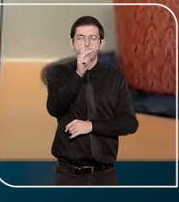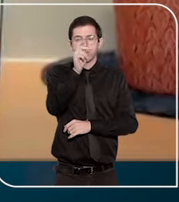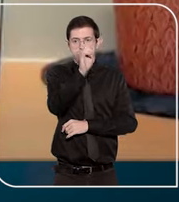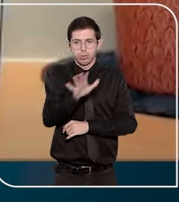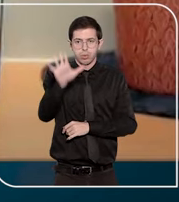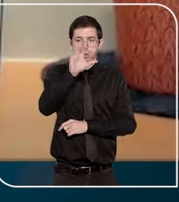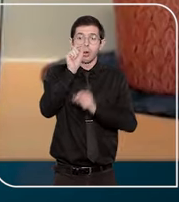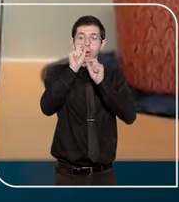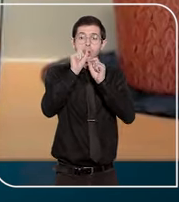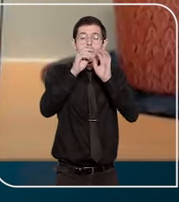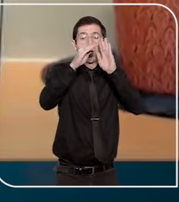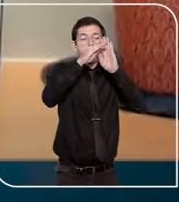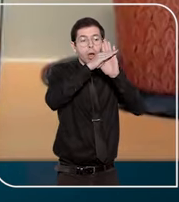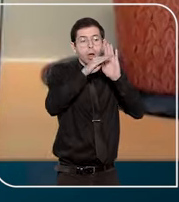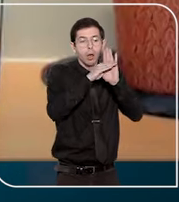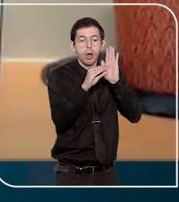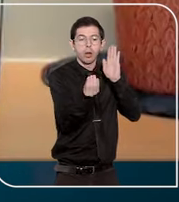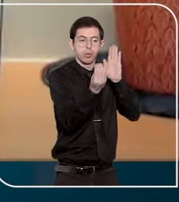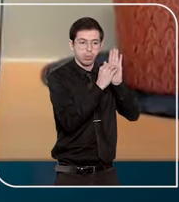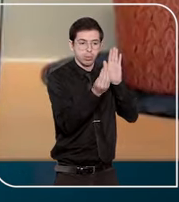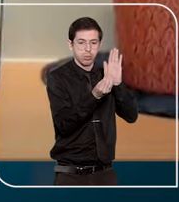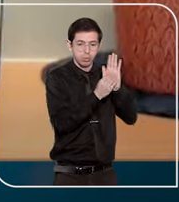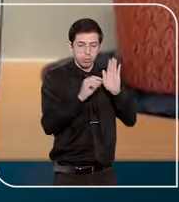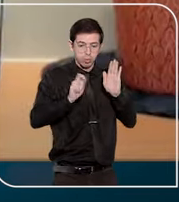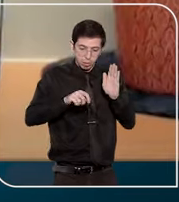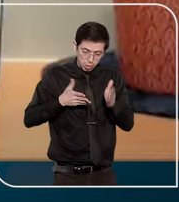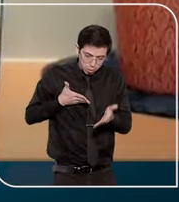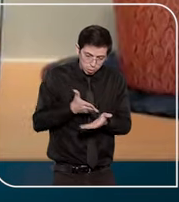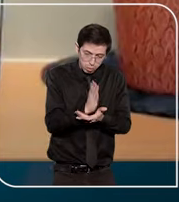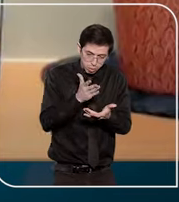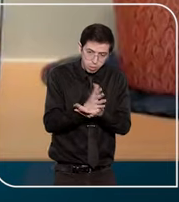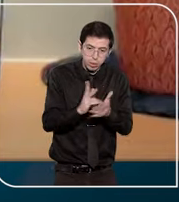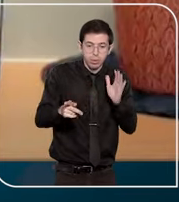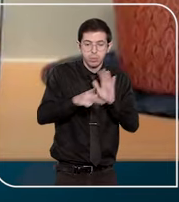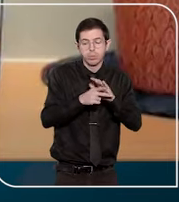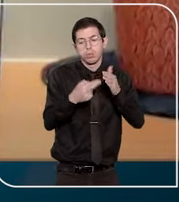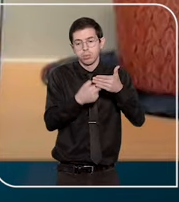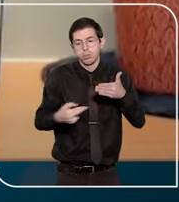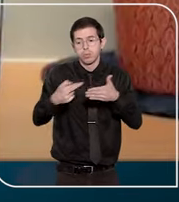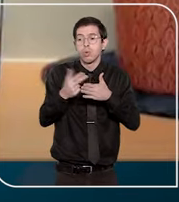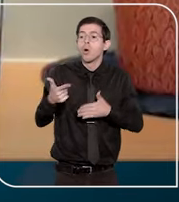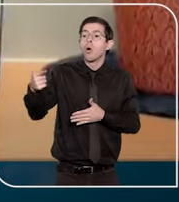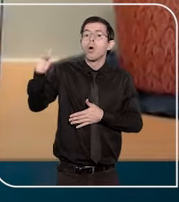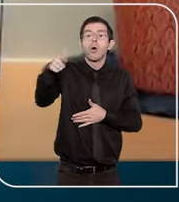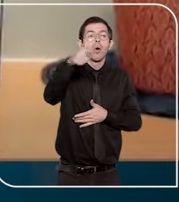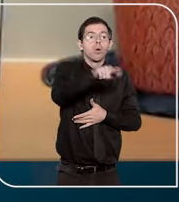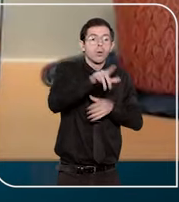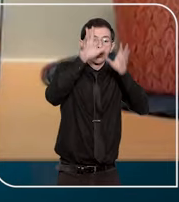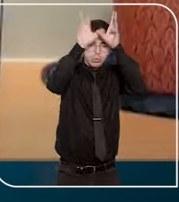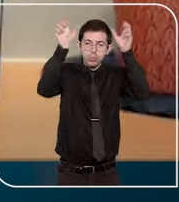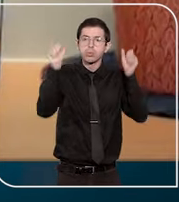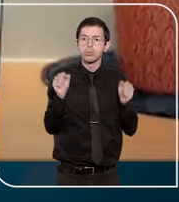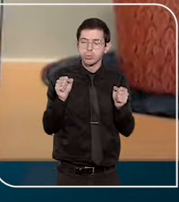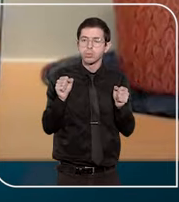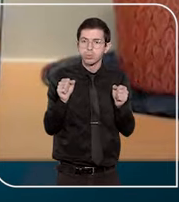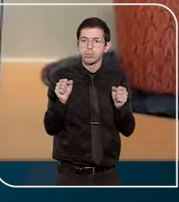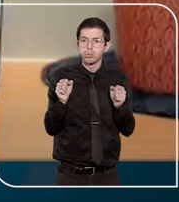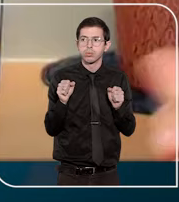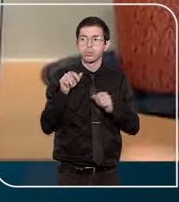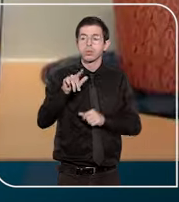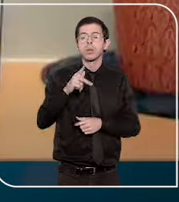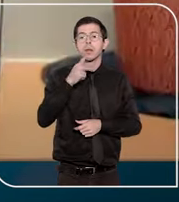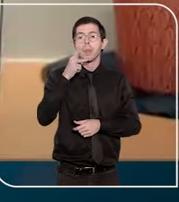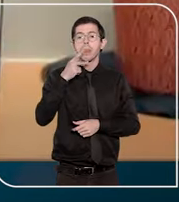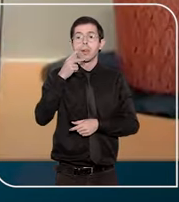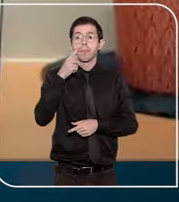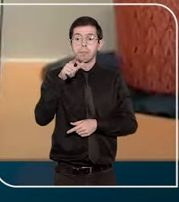o preenchimento dos requisitos de admissibilidade recursal de outros tribunais. Então, ele falou em um recurso